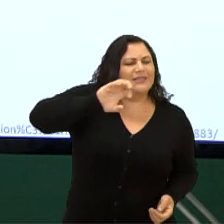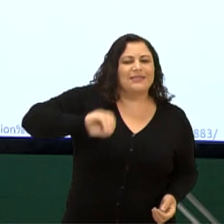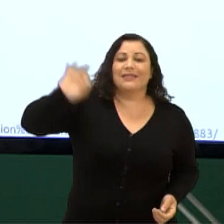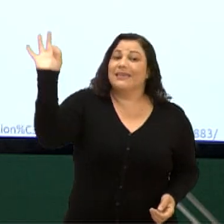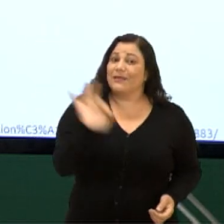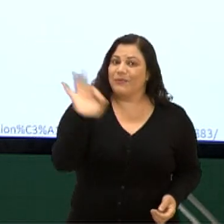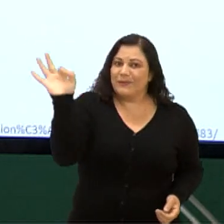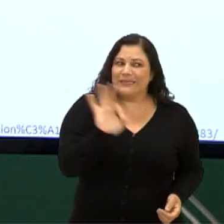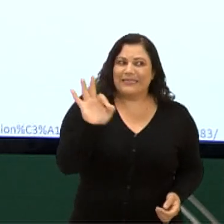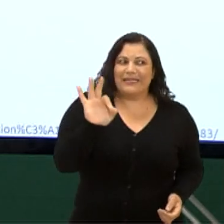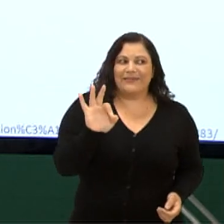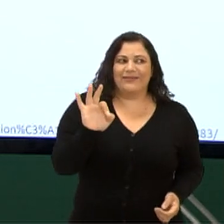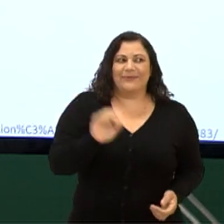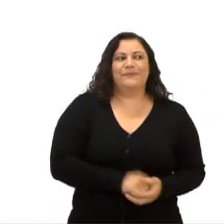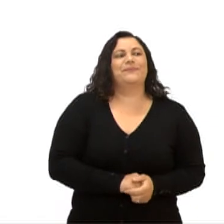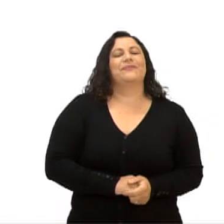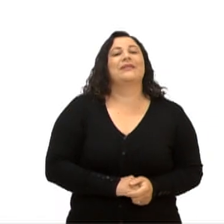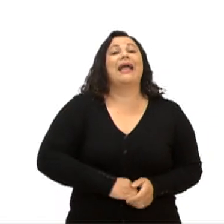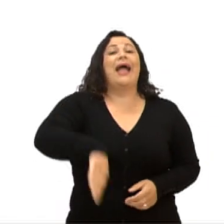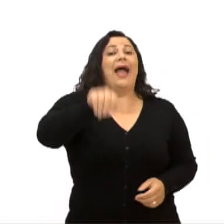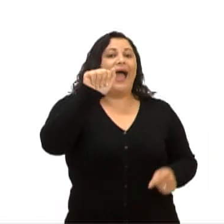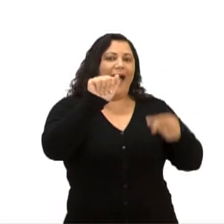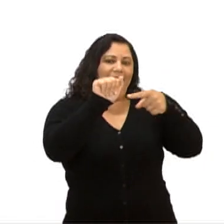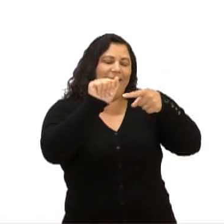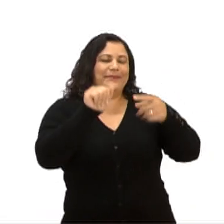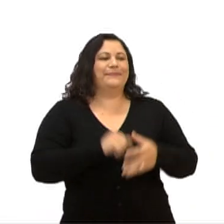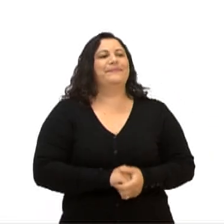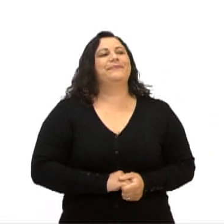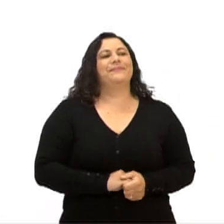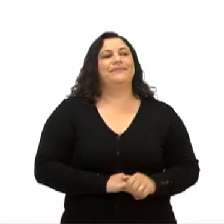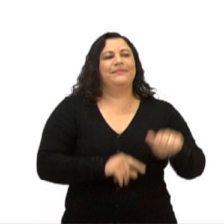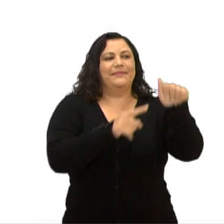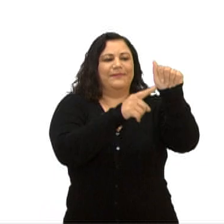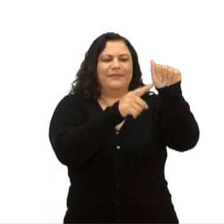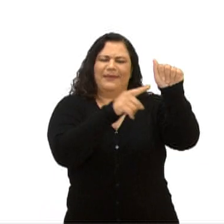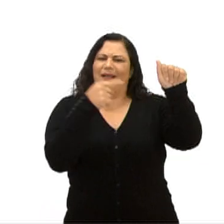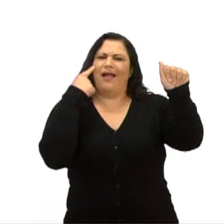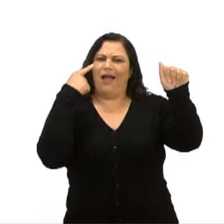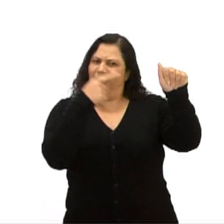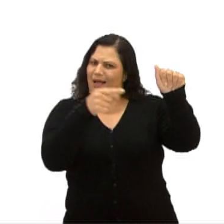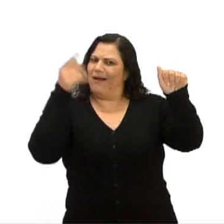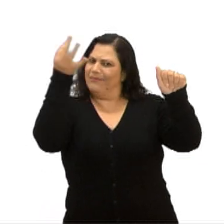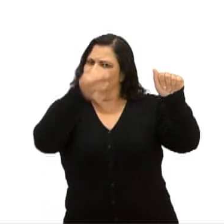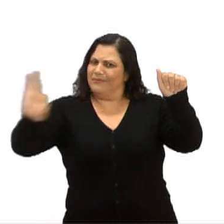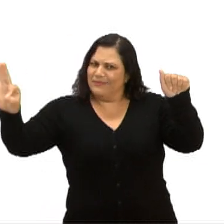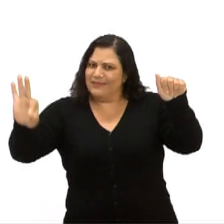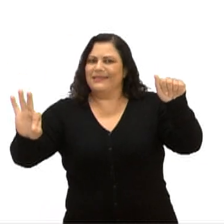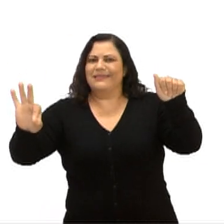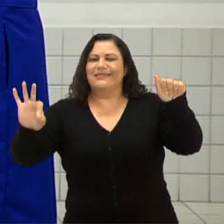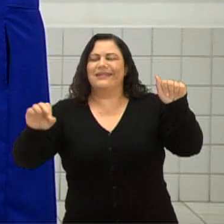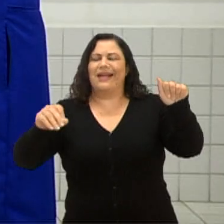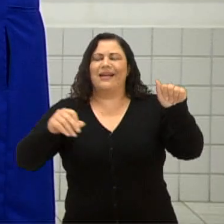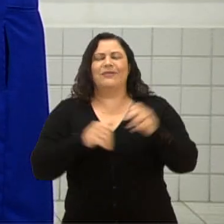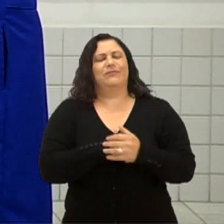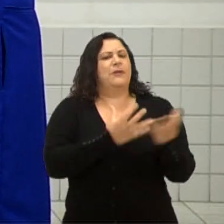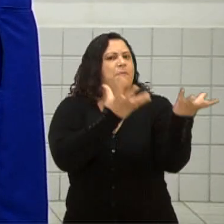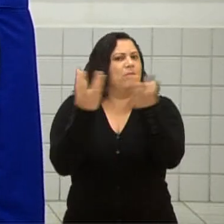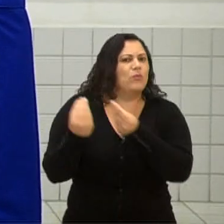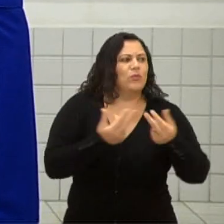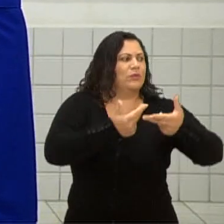Acertaram letra A. Martelo, bigorna e estribo. Mas esse Sinal que pessoal... estão prestando atenção. Com certeza. E tem muita coisa aqui,